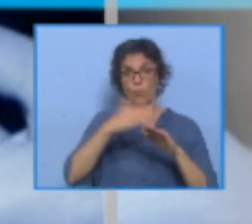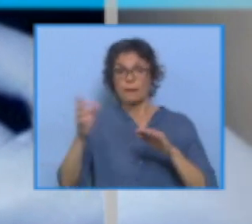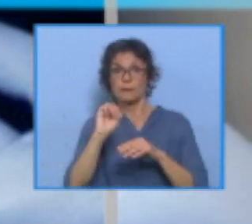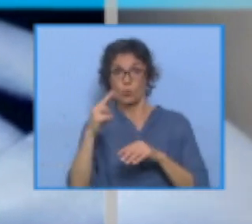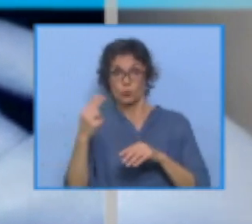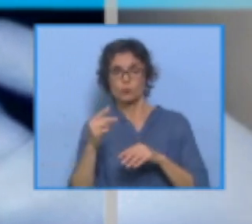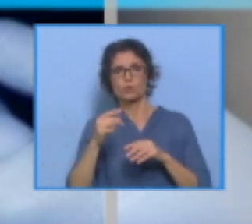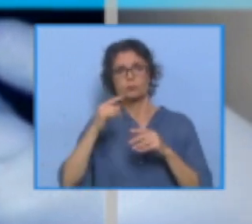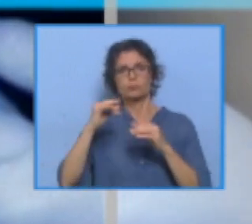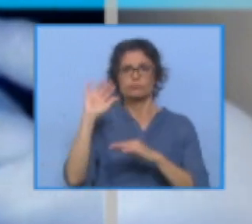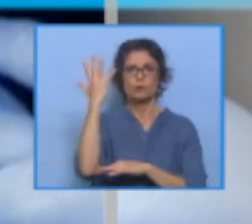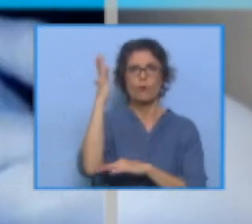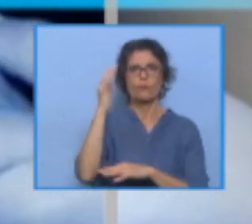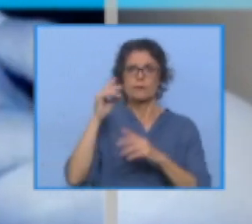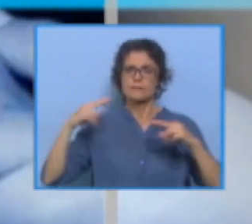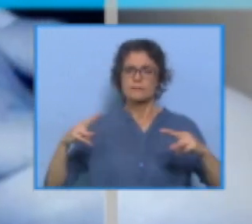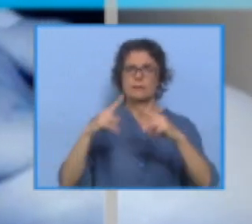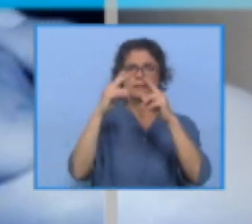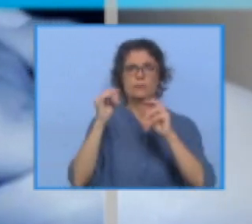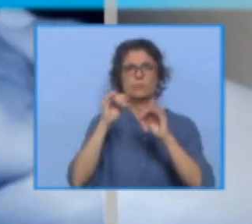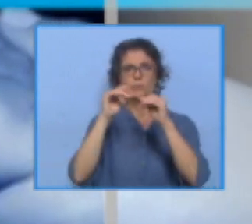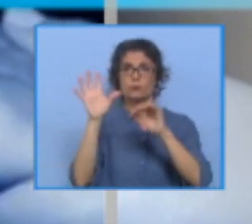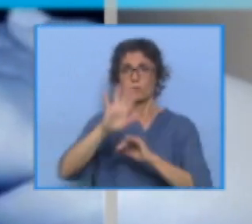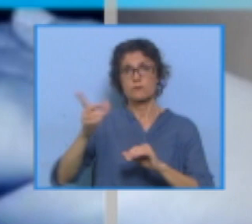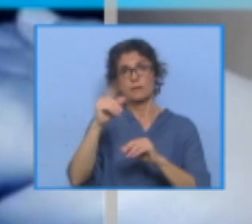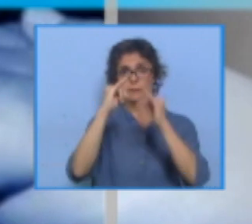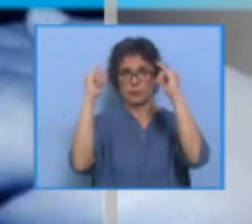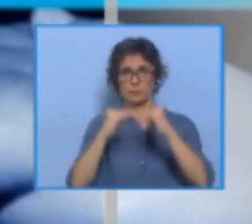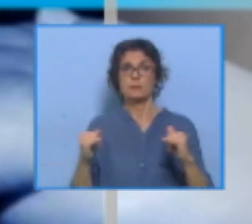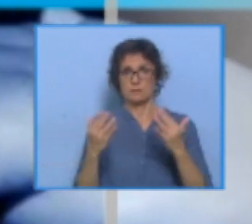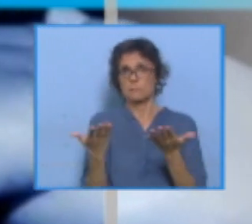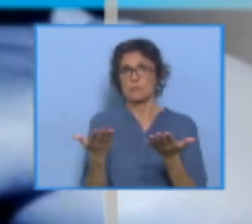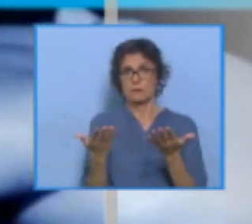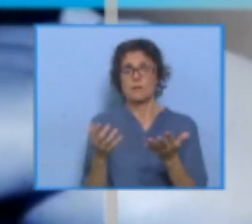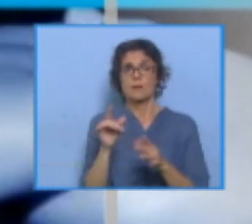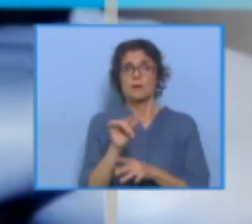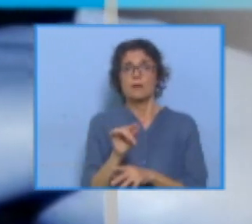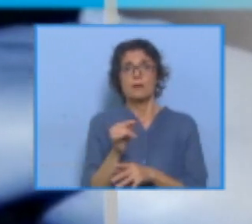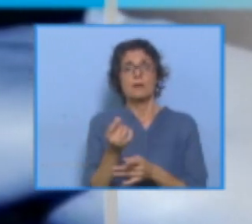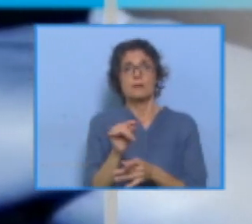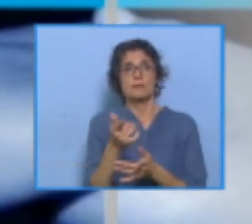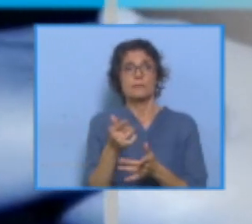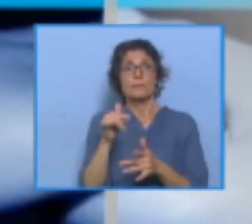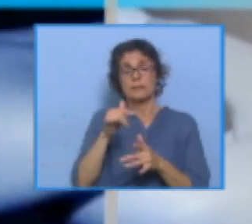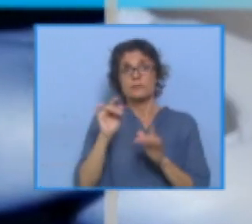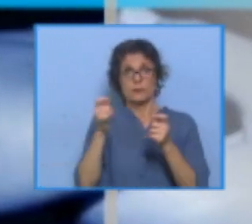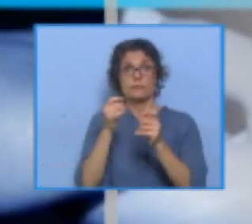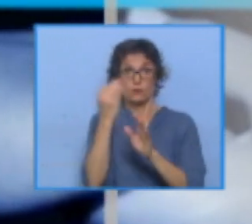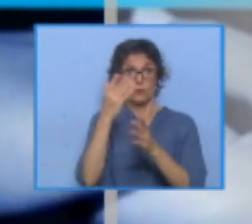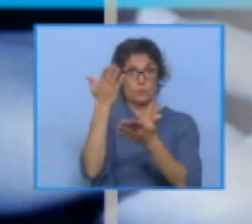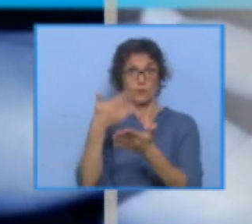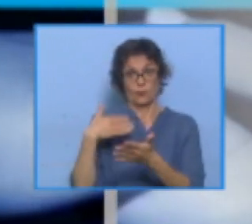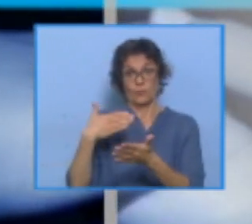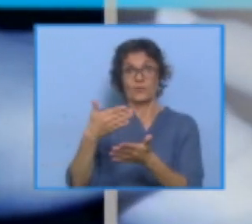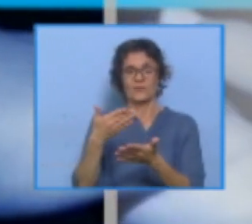conferências, encontros nacionais, encontros internacionais, e concretizam-se também neste mesmo momento do Face Night Out, agora cada vez